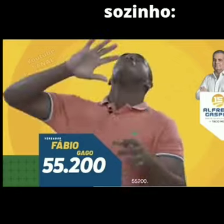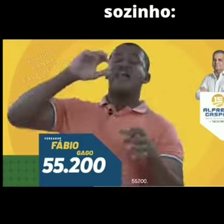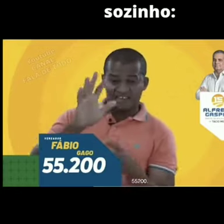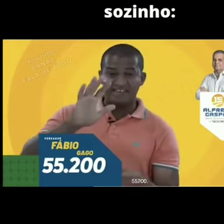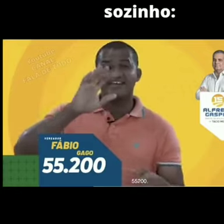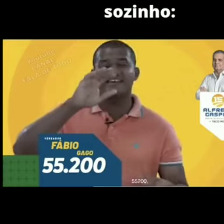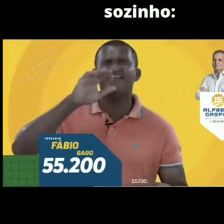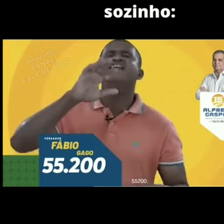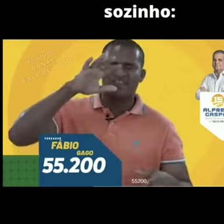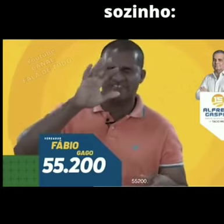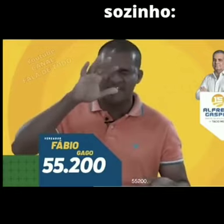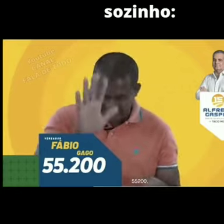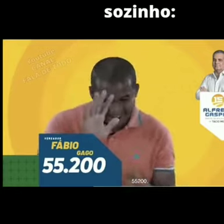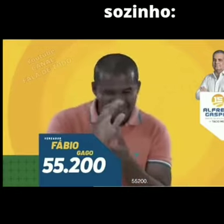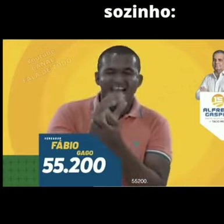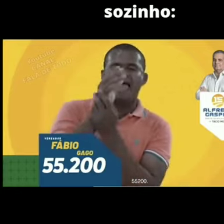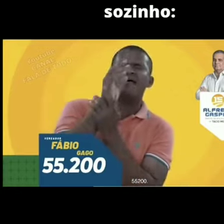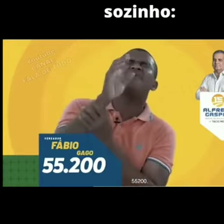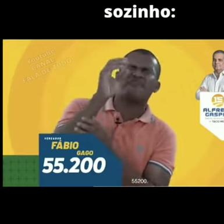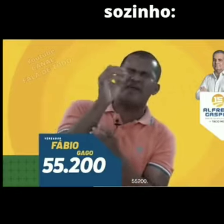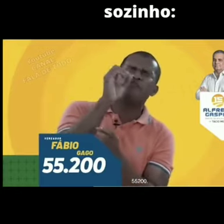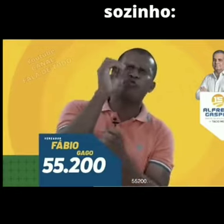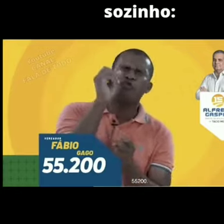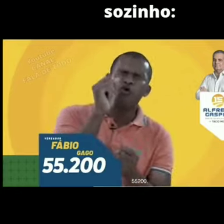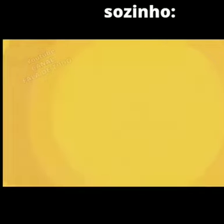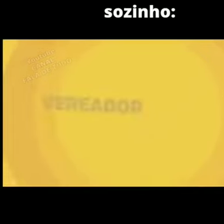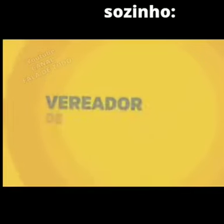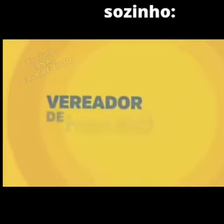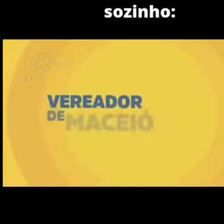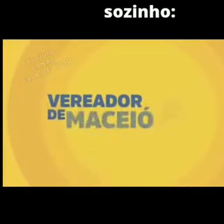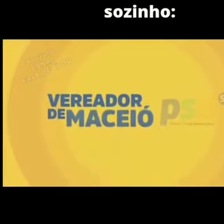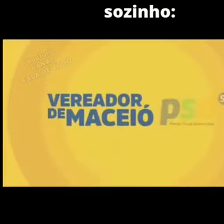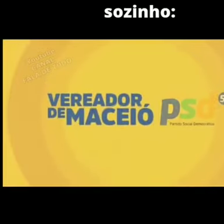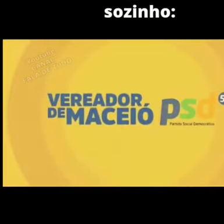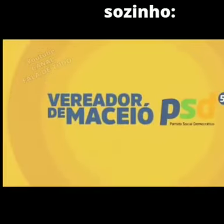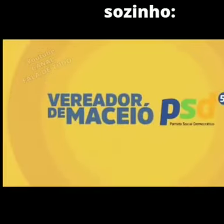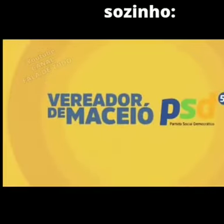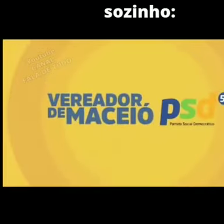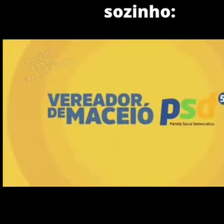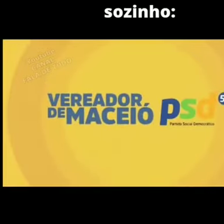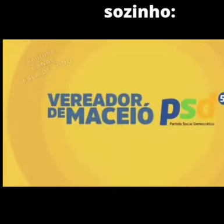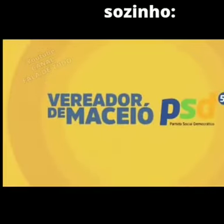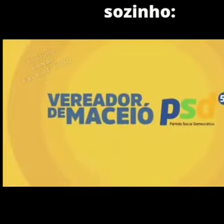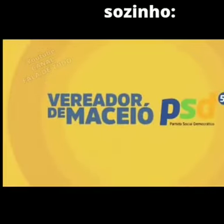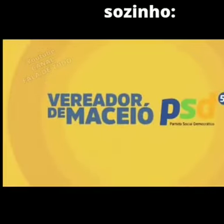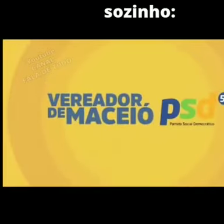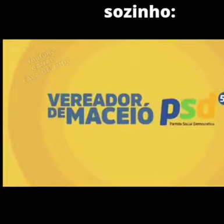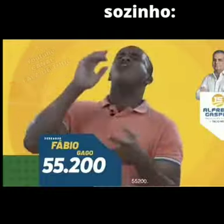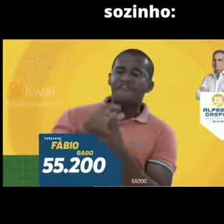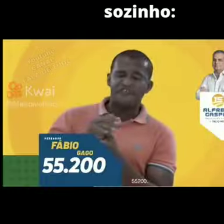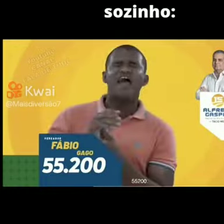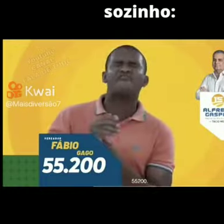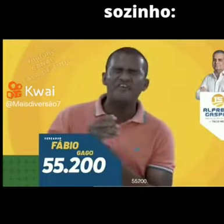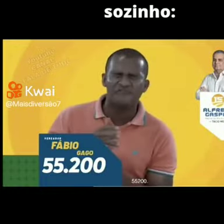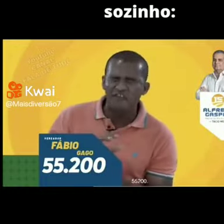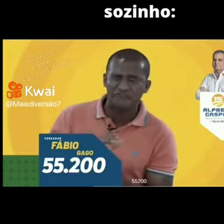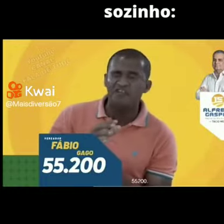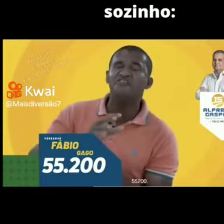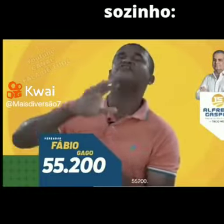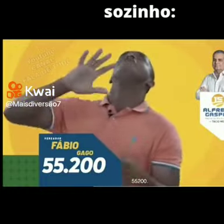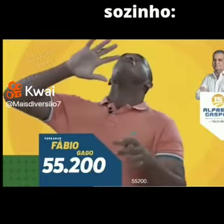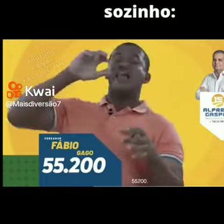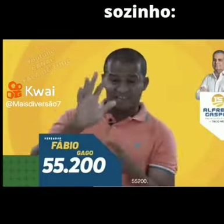Esse para apresentar um projeto na Câmara iria demorar umas 12 horas. Esse foi um candidato a vereador de Maceió do PSD. Ele deveria